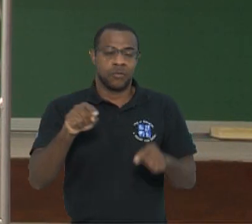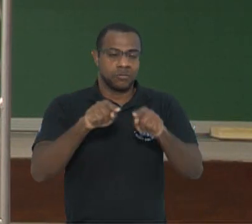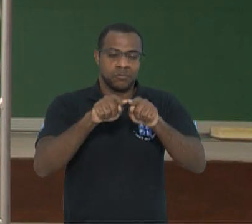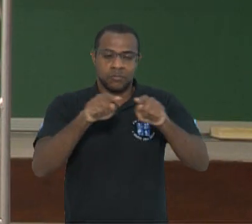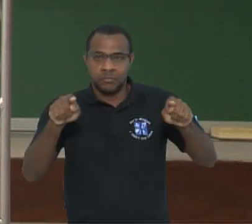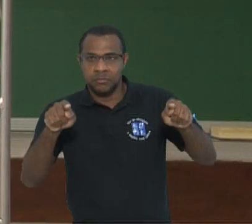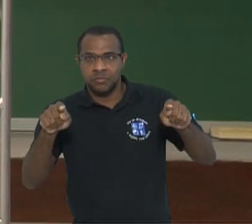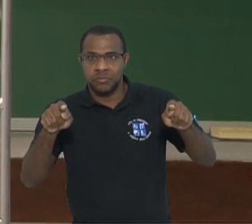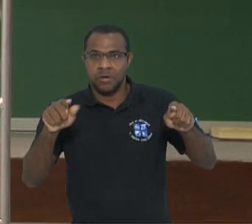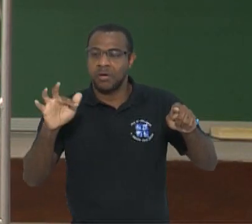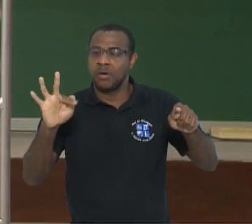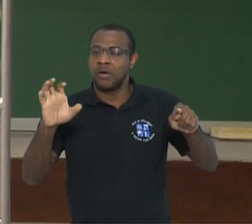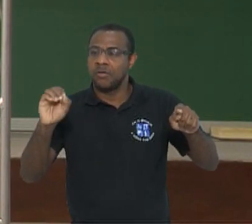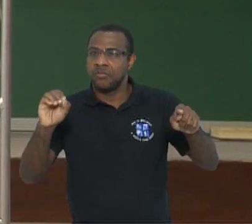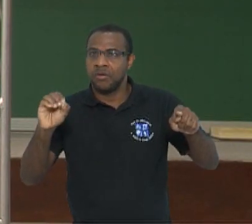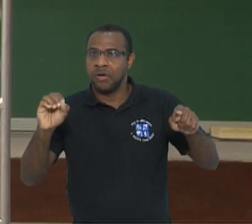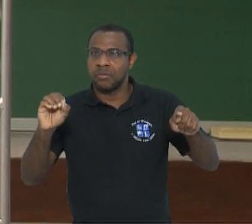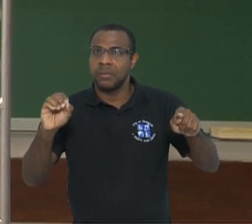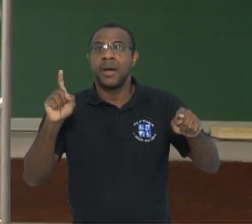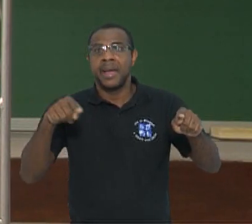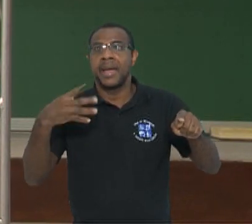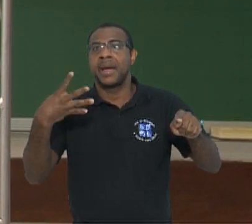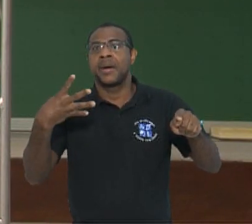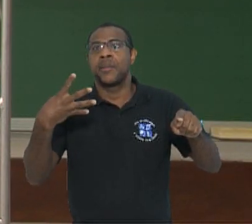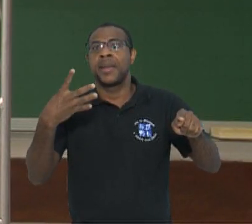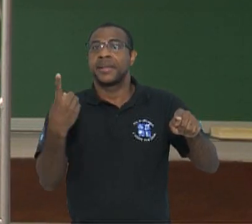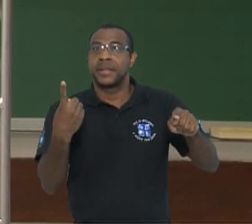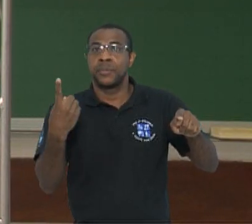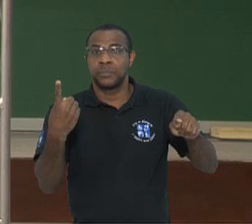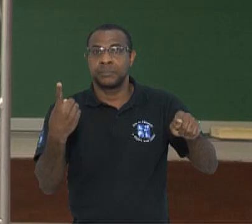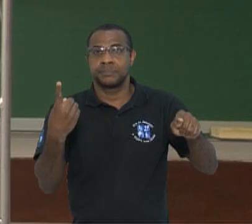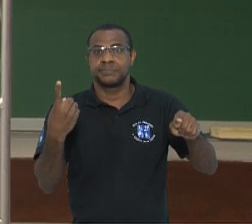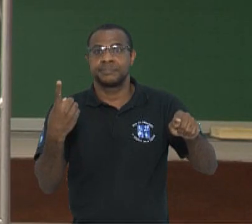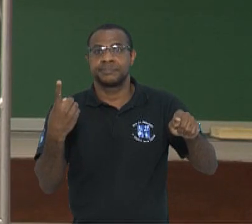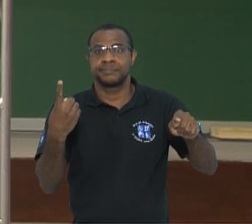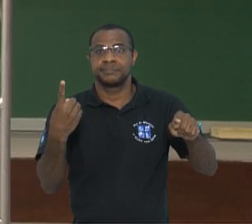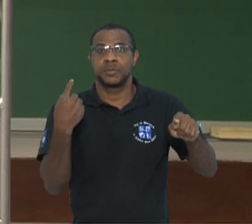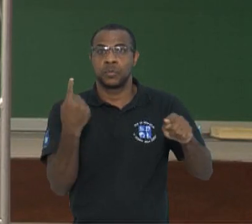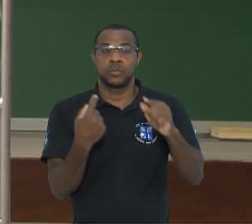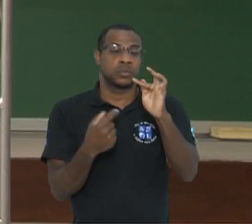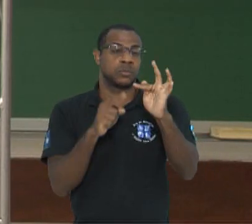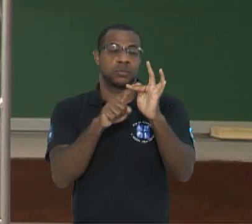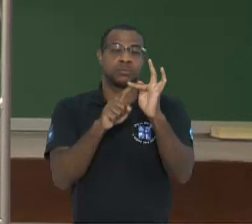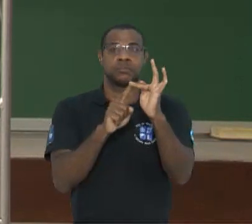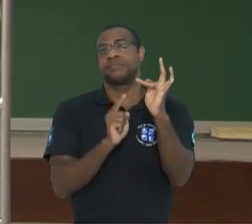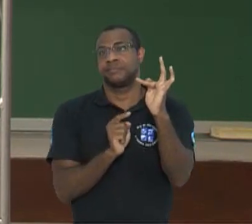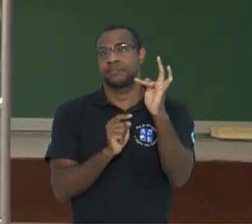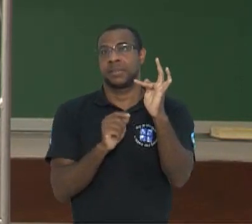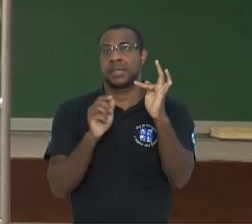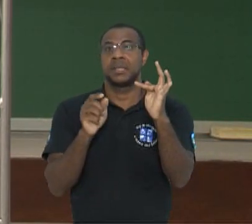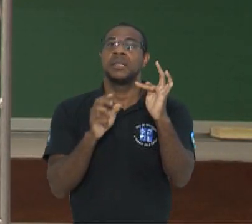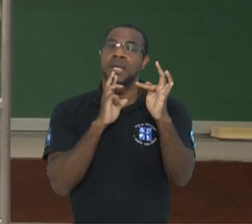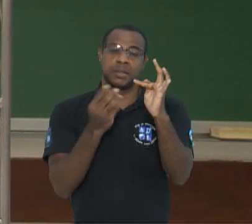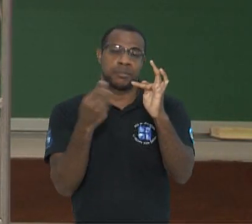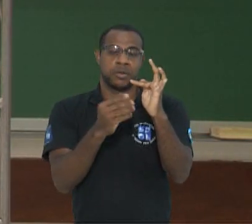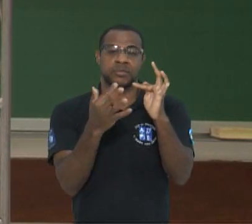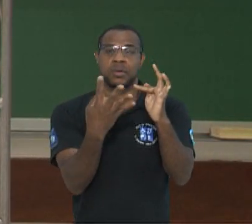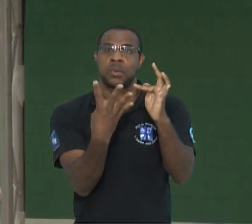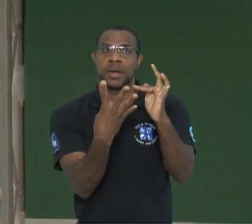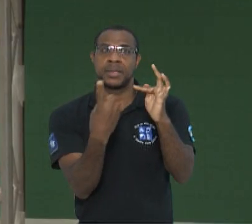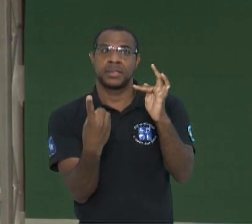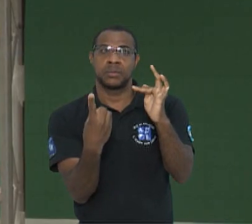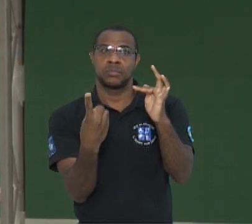origem até o foco é raiz quadrada de 41 e eu preciso dela 2 vezes, basta eu multiplicar